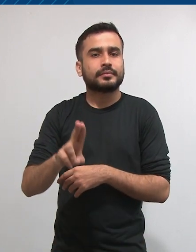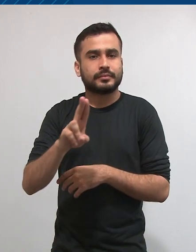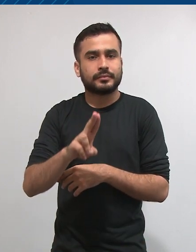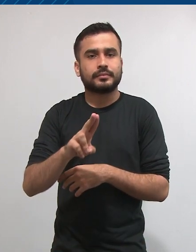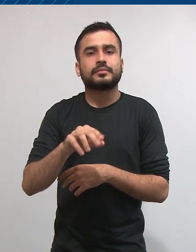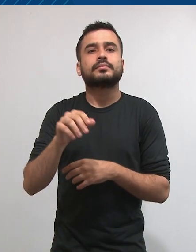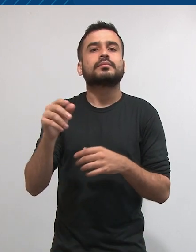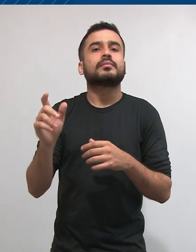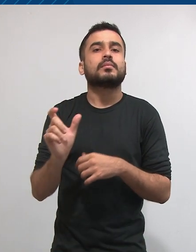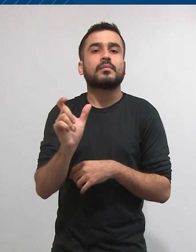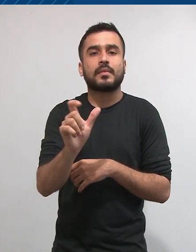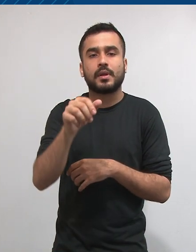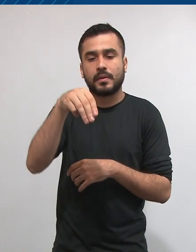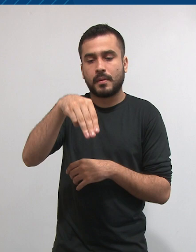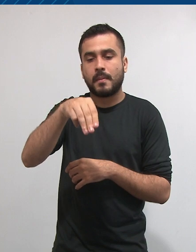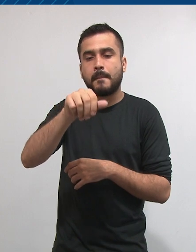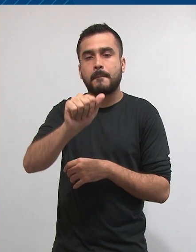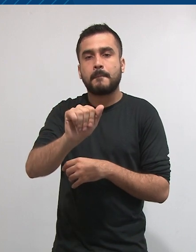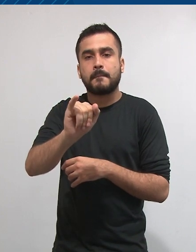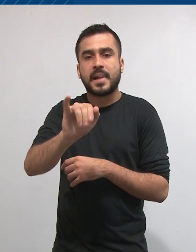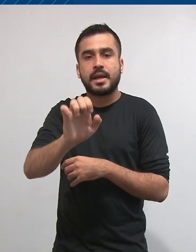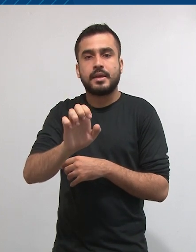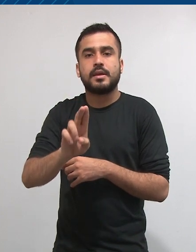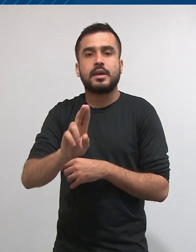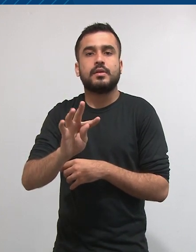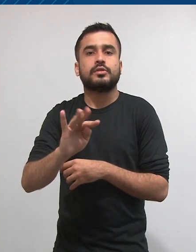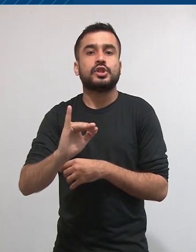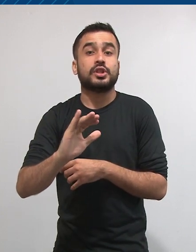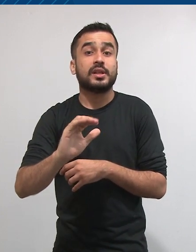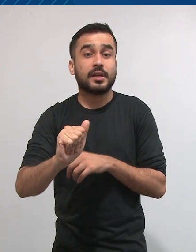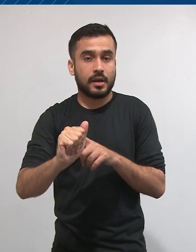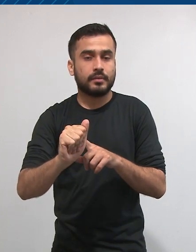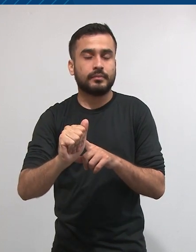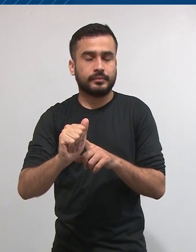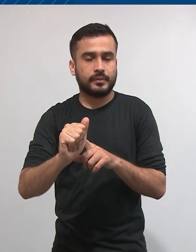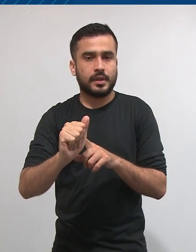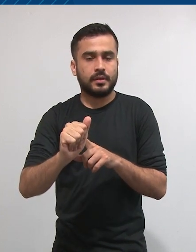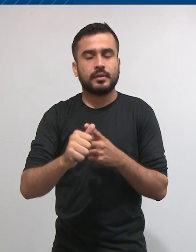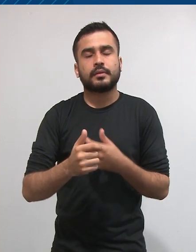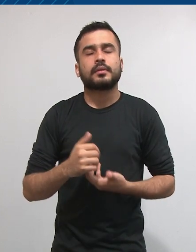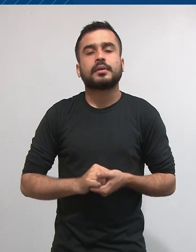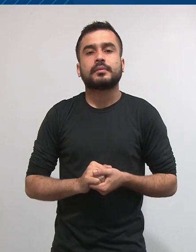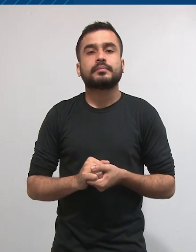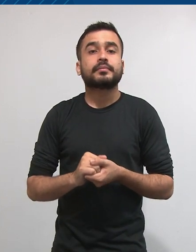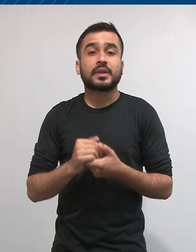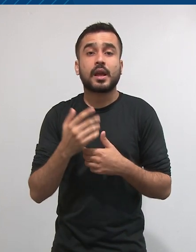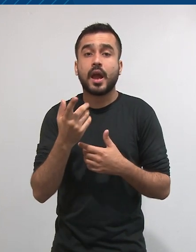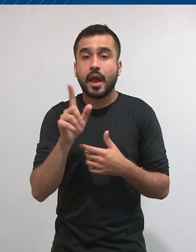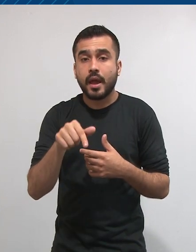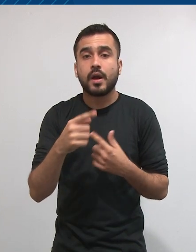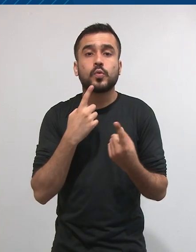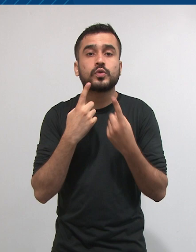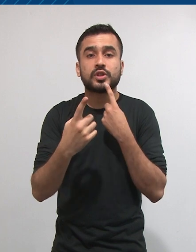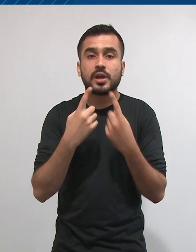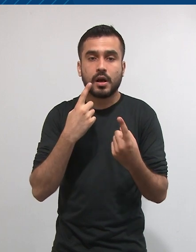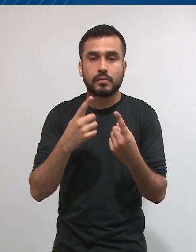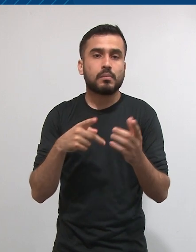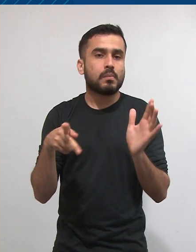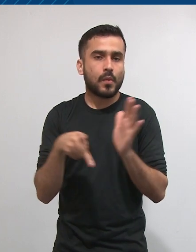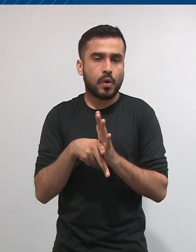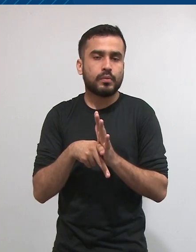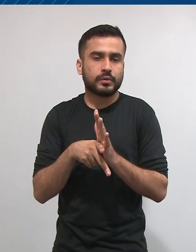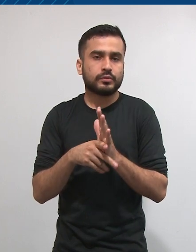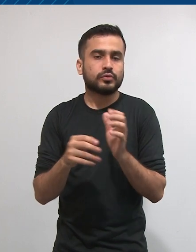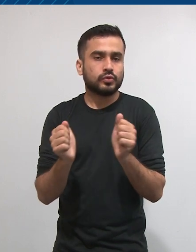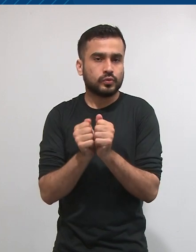da maiêutica. A educação então passa por isto aí, por meio de um diálogo maiêutico